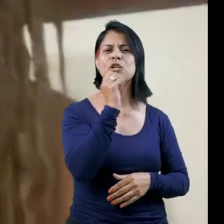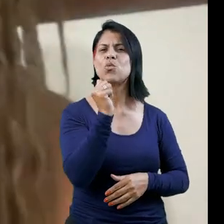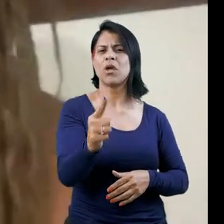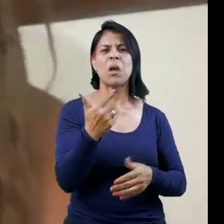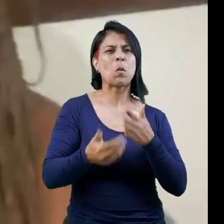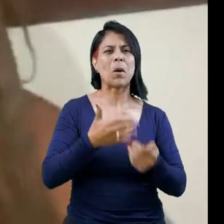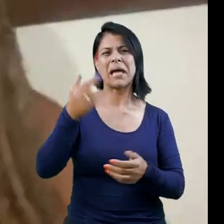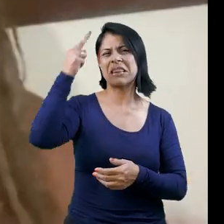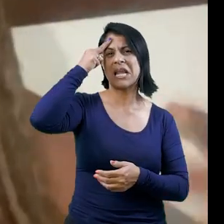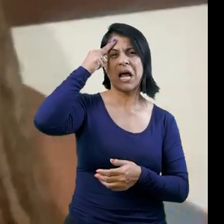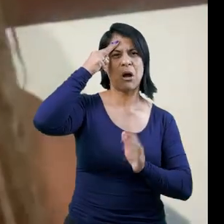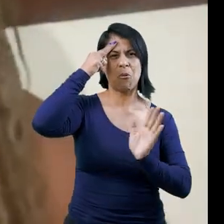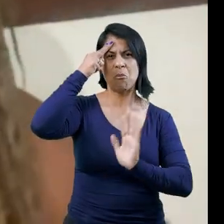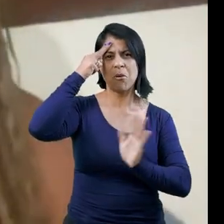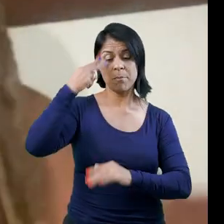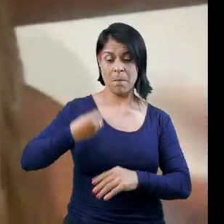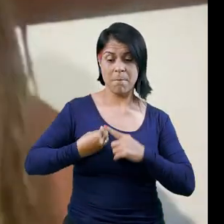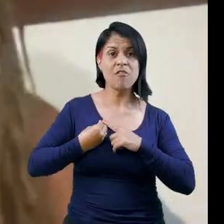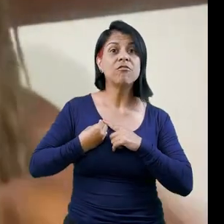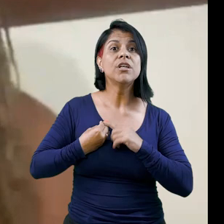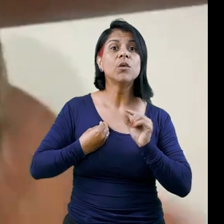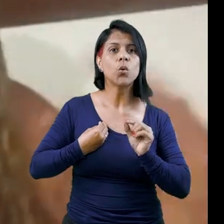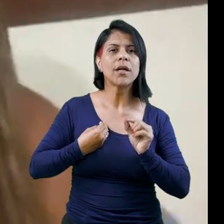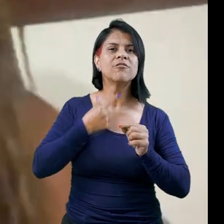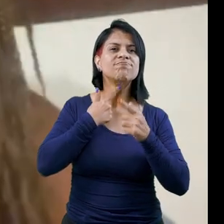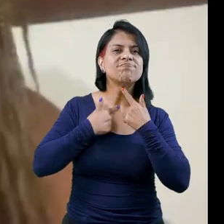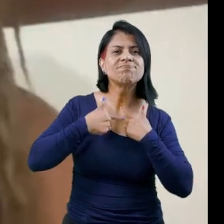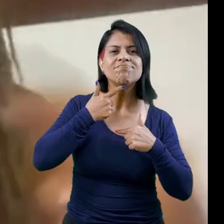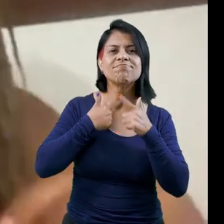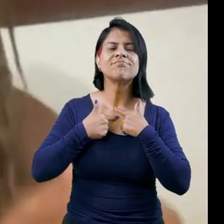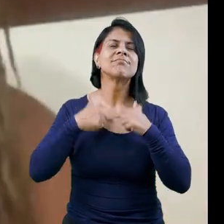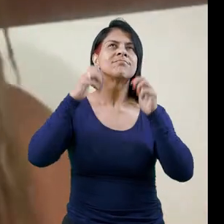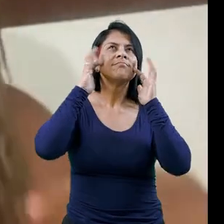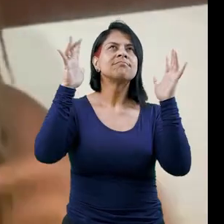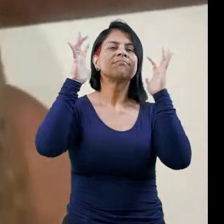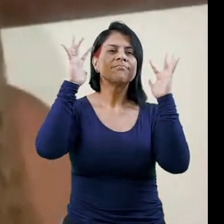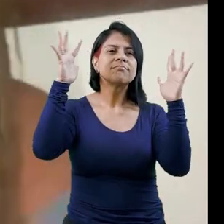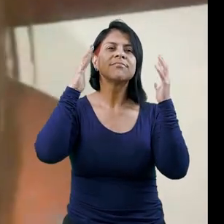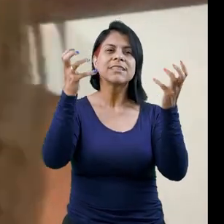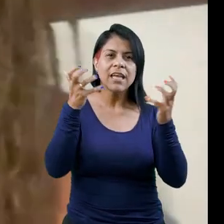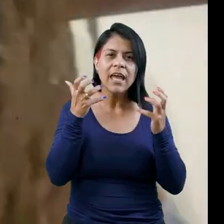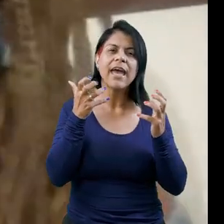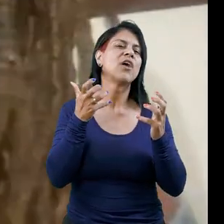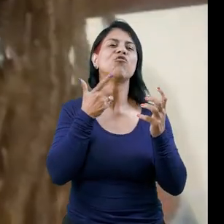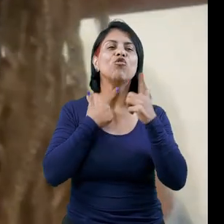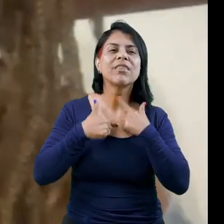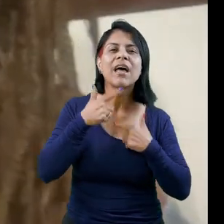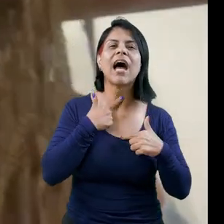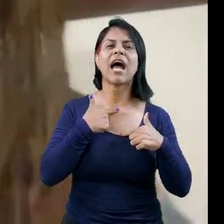qualquer trauma. Então, essa vida, ela desejava e ela deseja, e ela tem permanecido